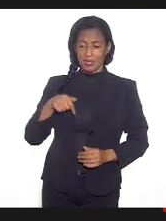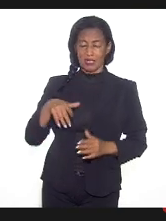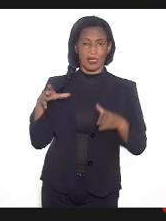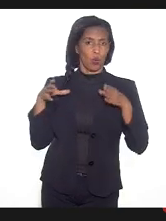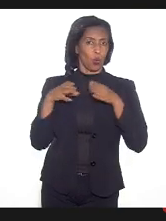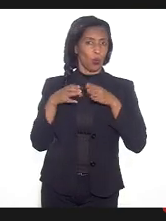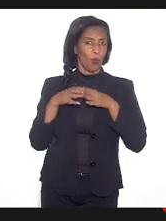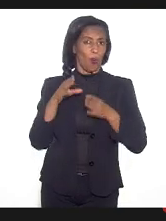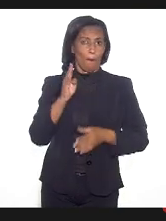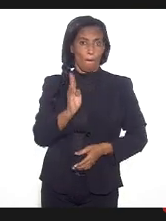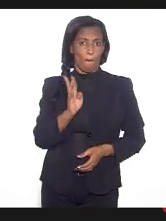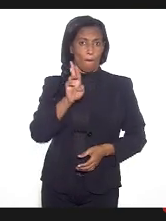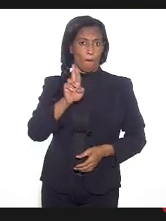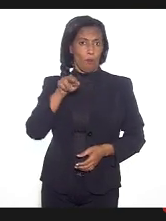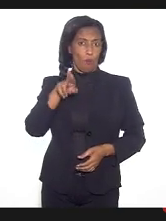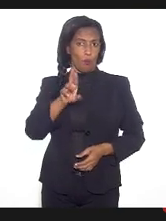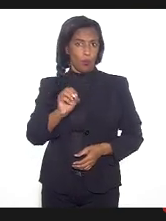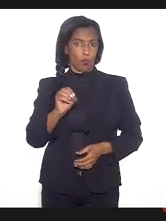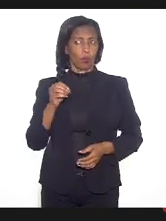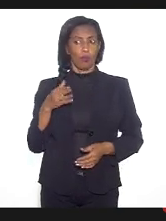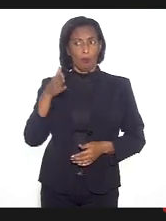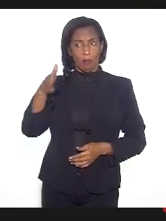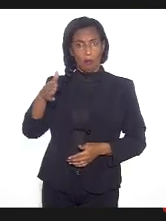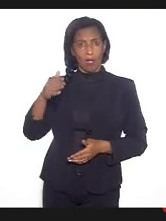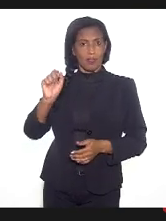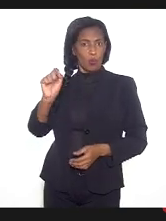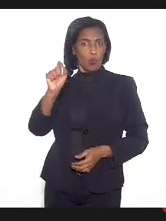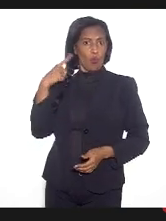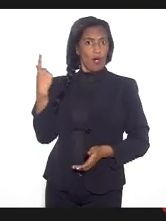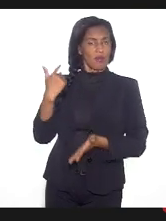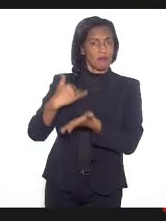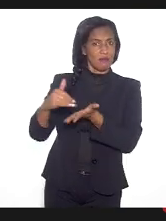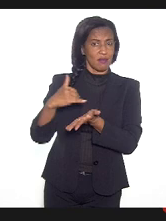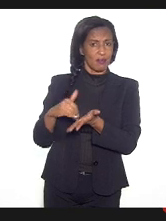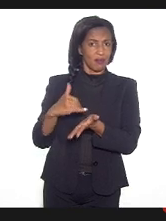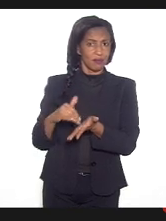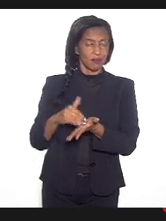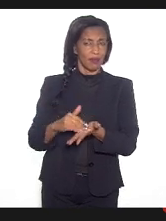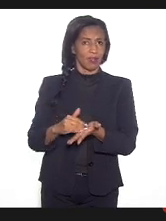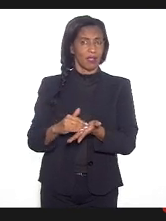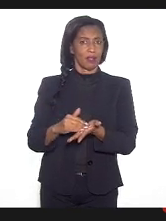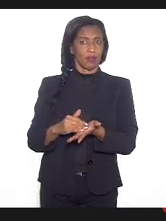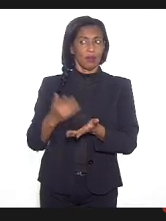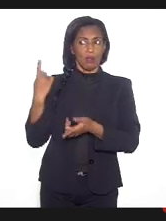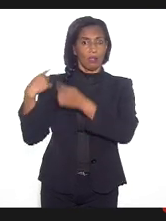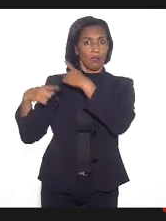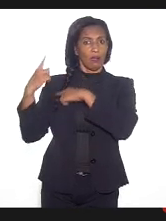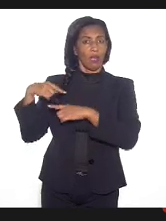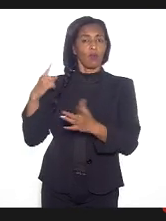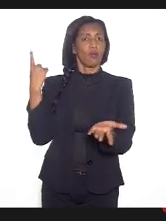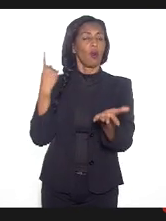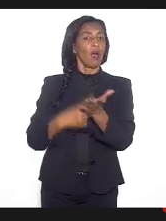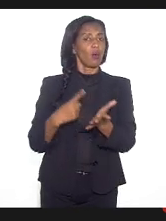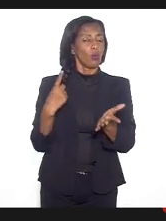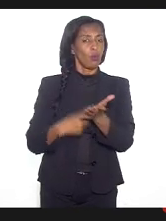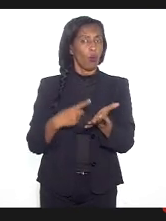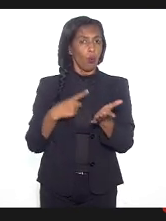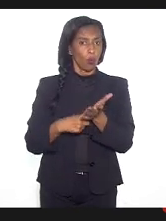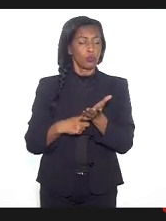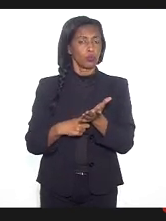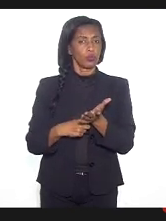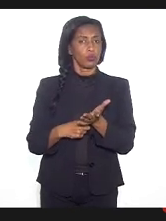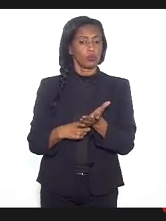Bruno Dauari, fomos até o ex-secretário Robadei na época, e na época foi feito um acordo que iria